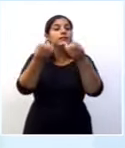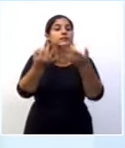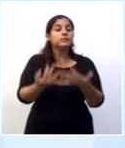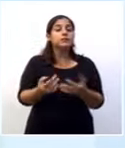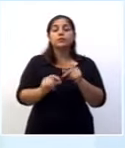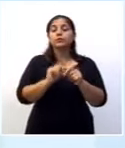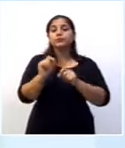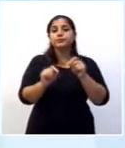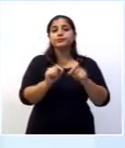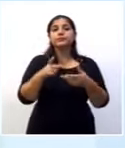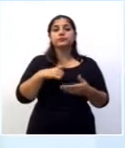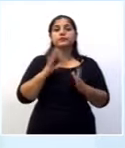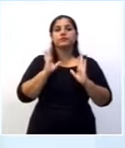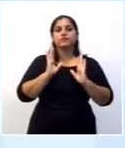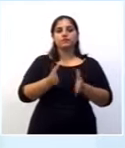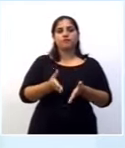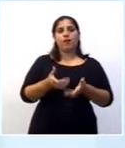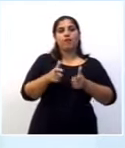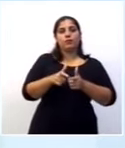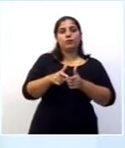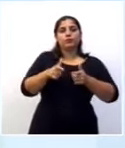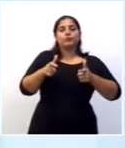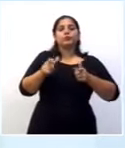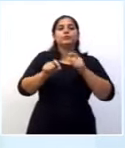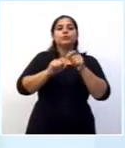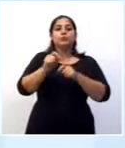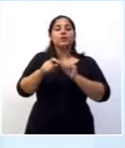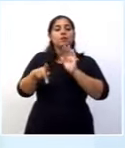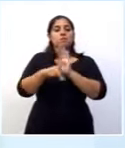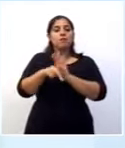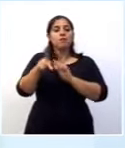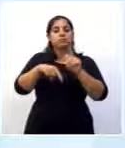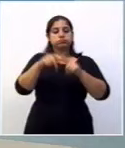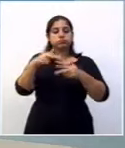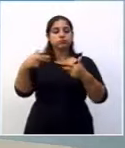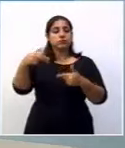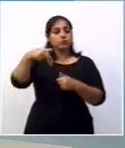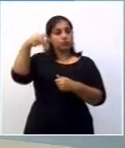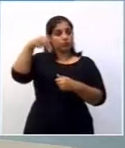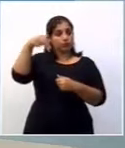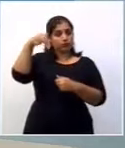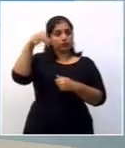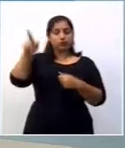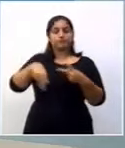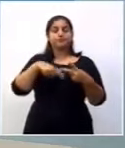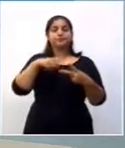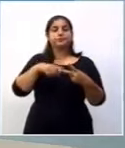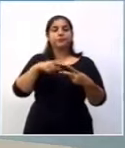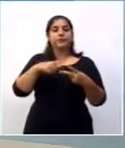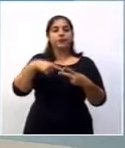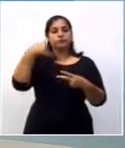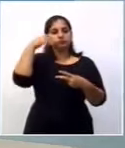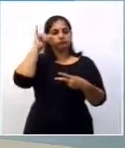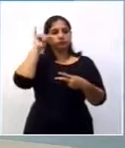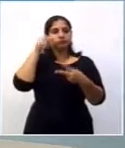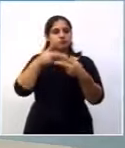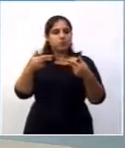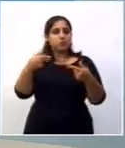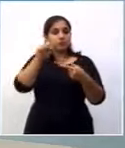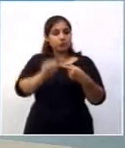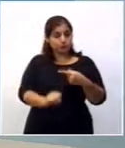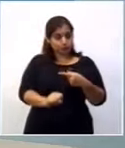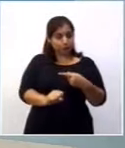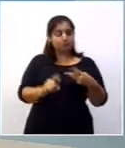que maneira? Nós tivemos aí uma expansão com as drogas do sertão na região norte, com a pecuária na região sul,